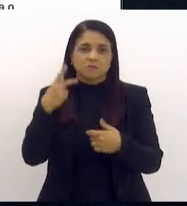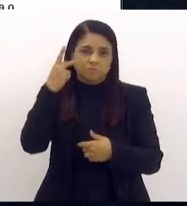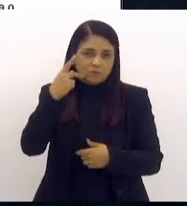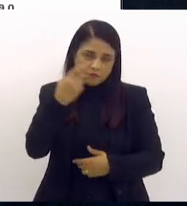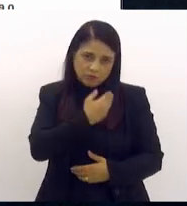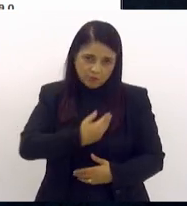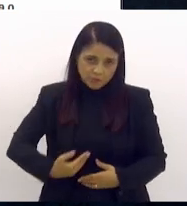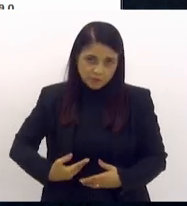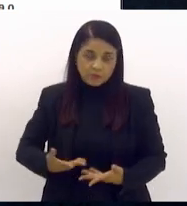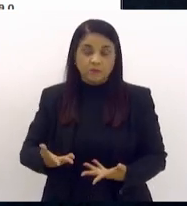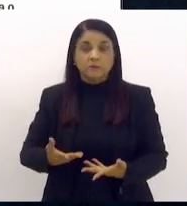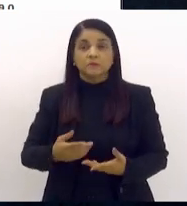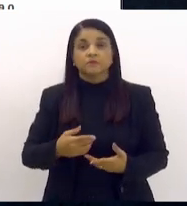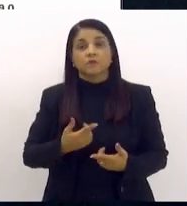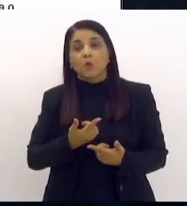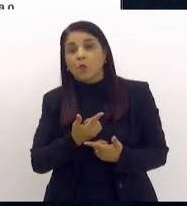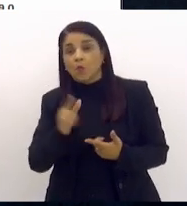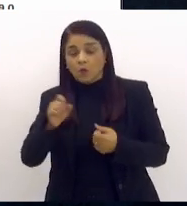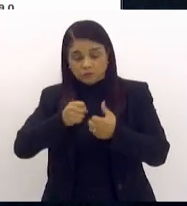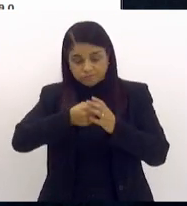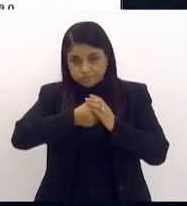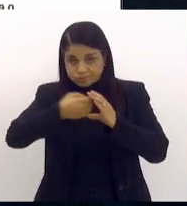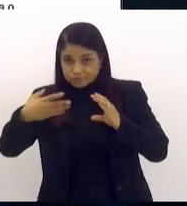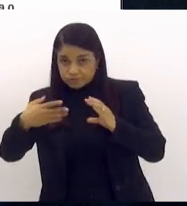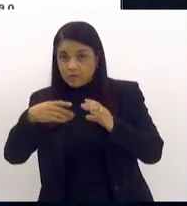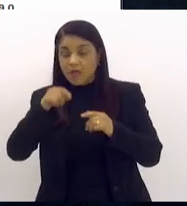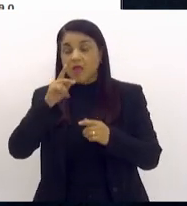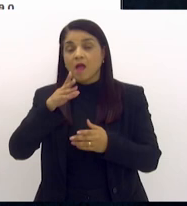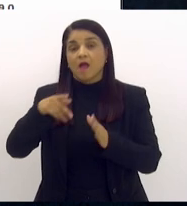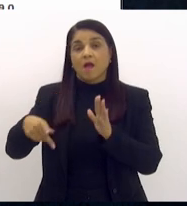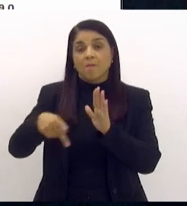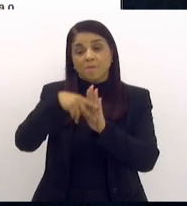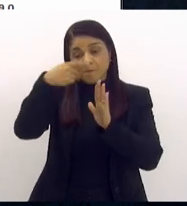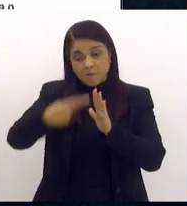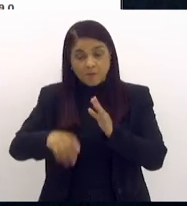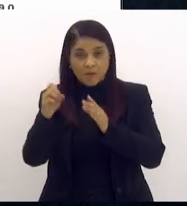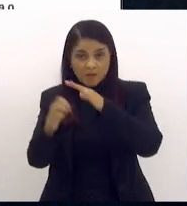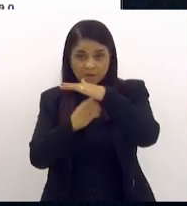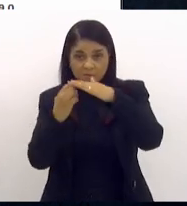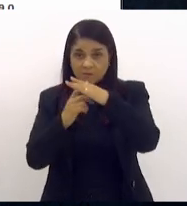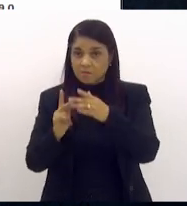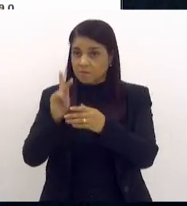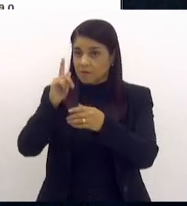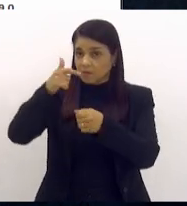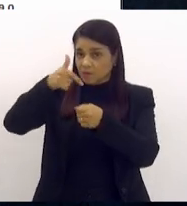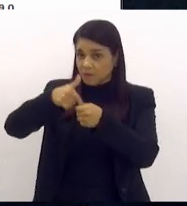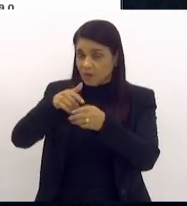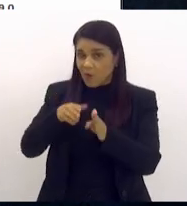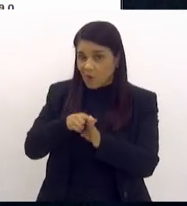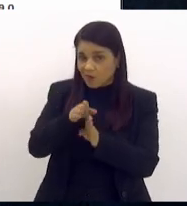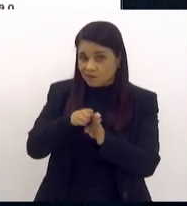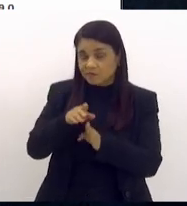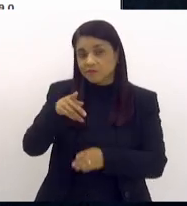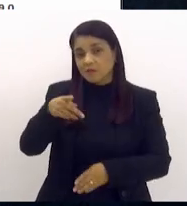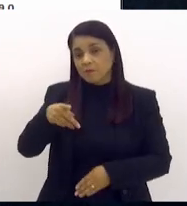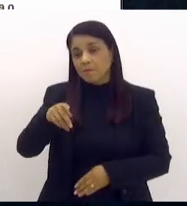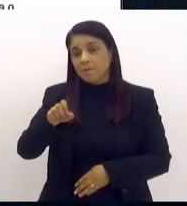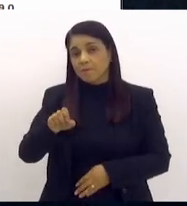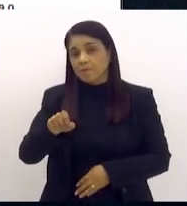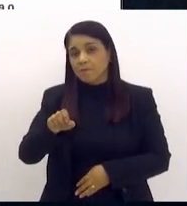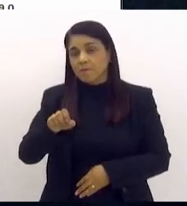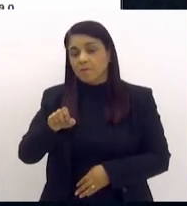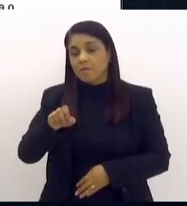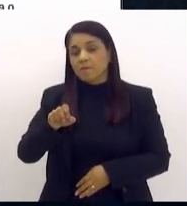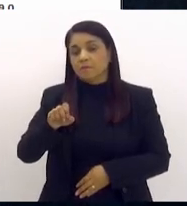país mas o o outro aspecto é a própria Petrobras orientação estratégica da Petrobras e da Trans Petro né então você